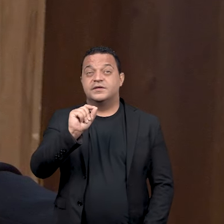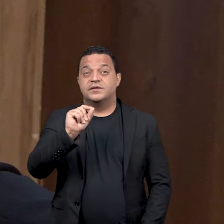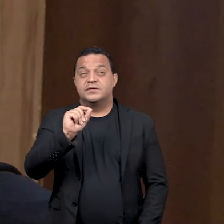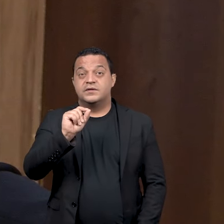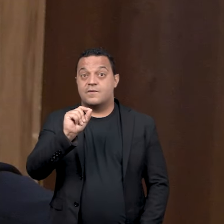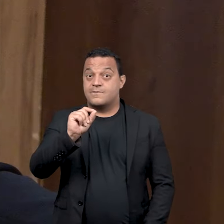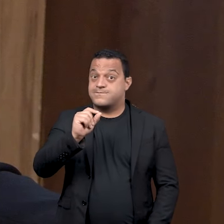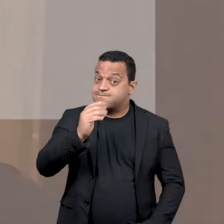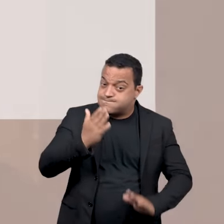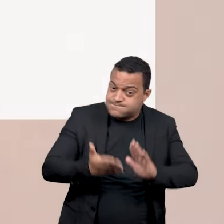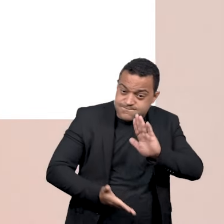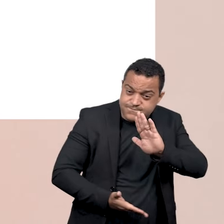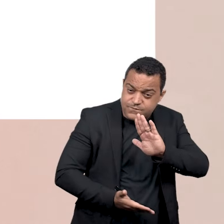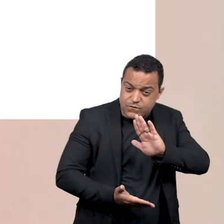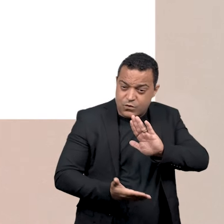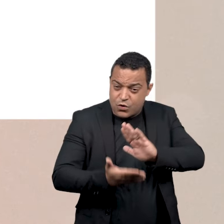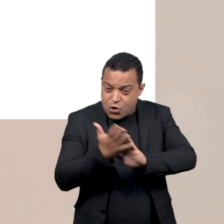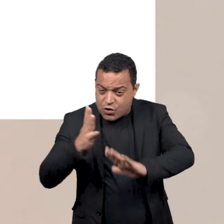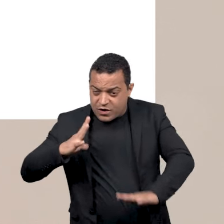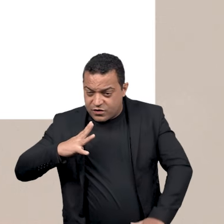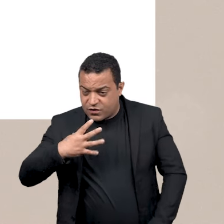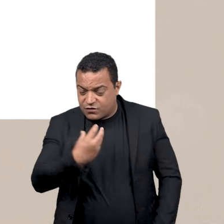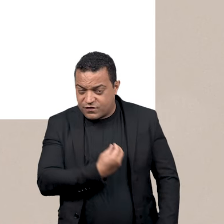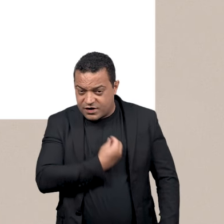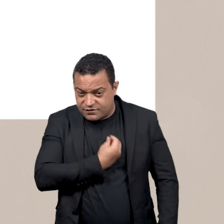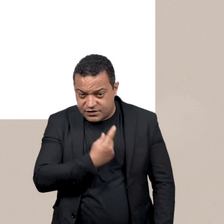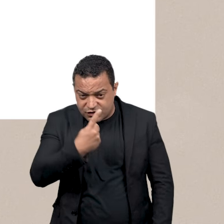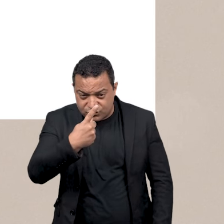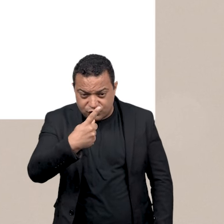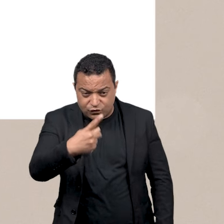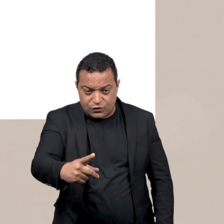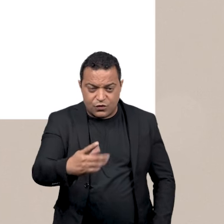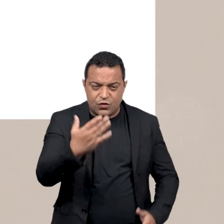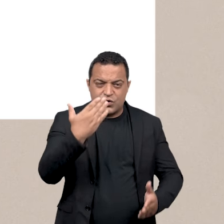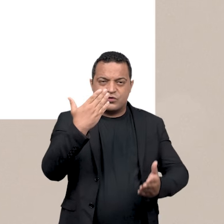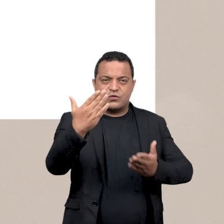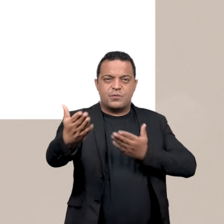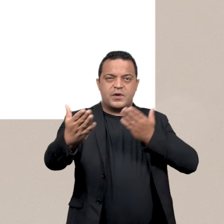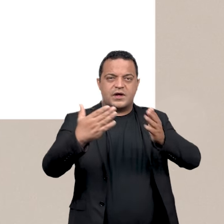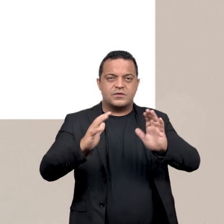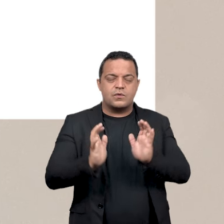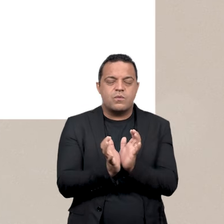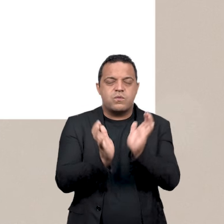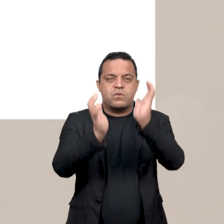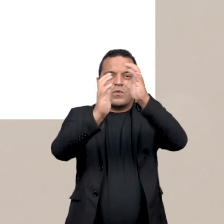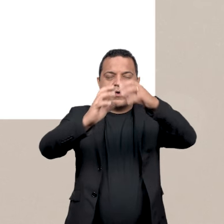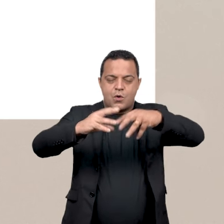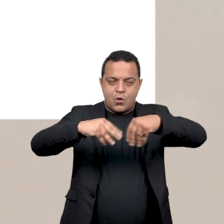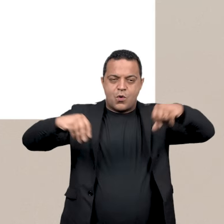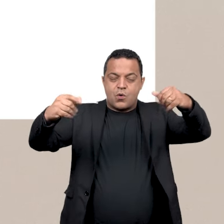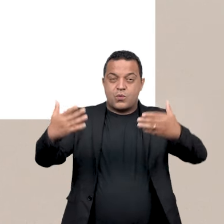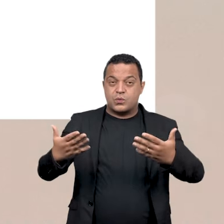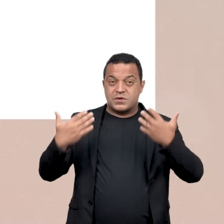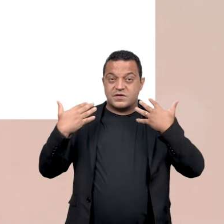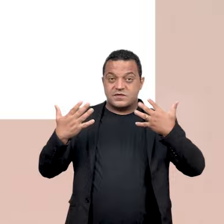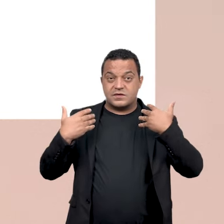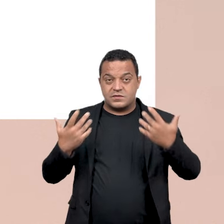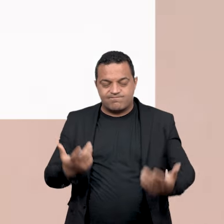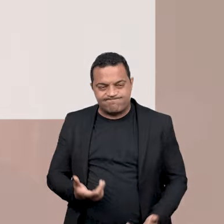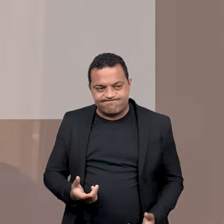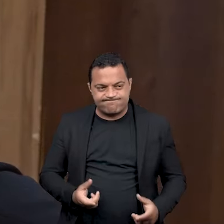diz o seguinte: Fugi, salvai a vossa vida, e sereis como a tamareira no